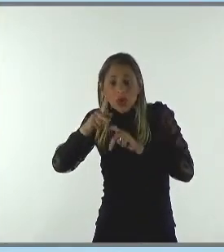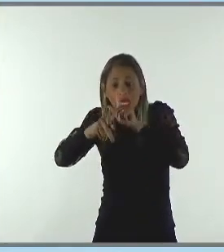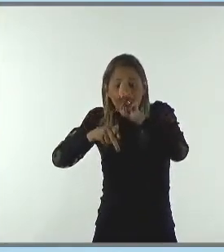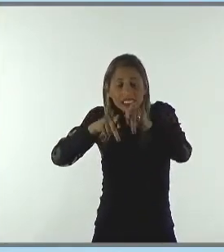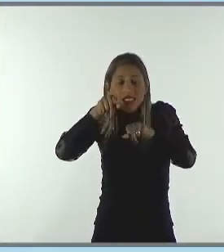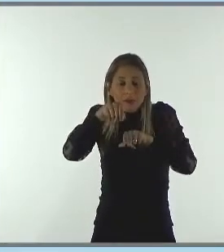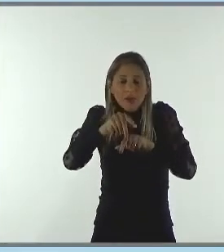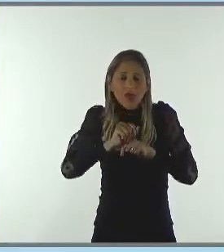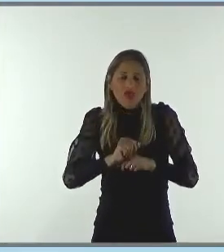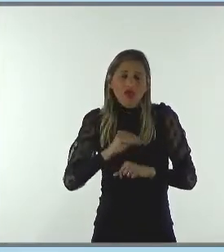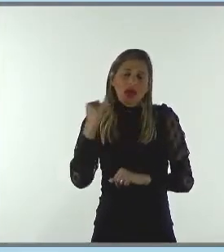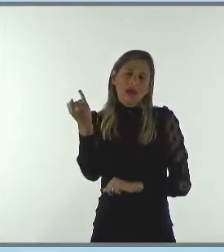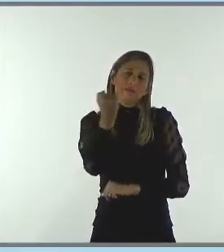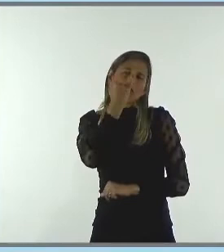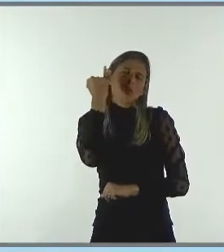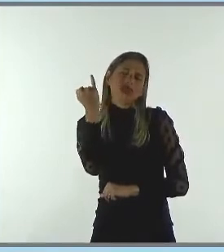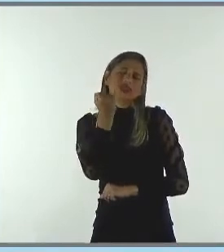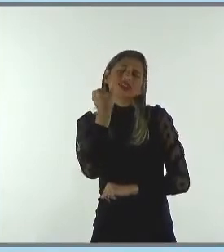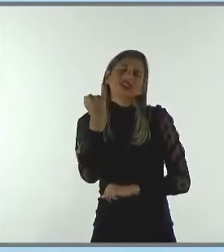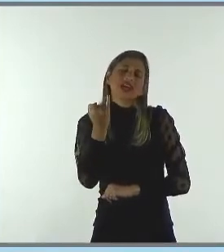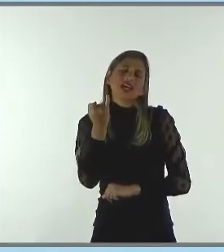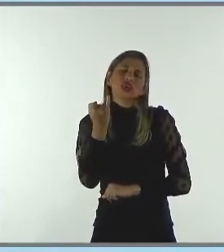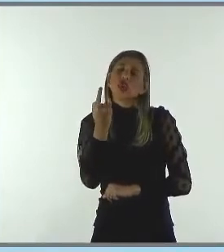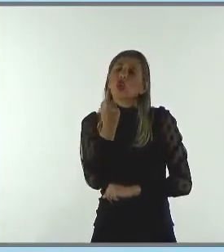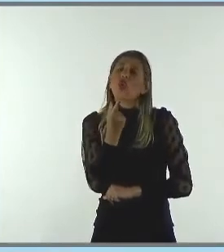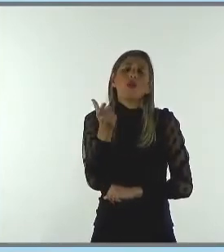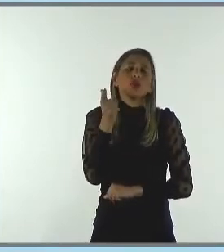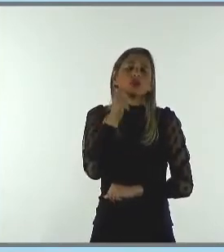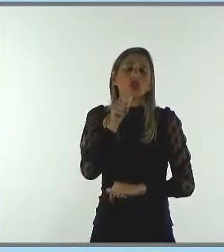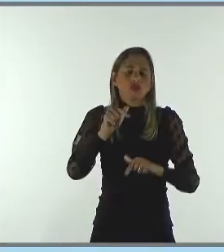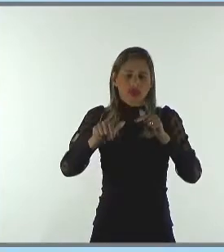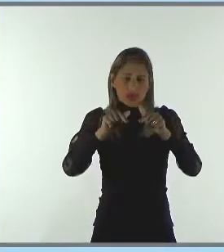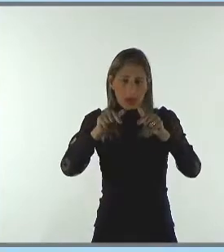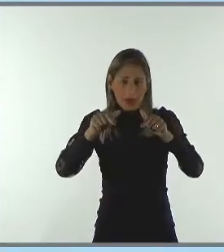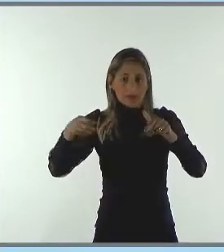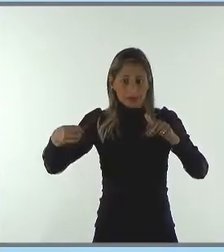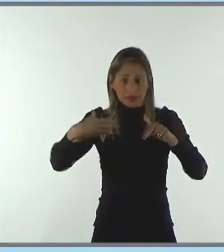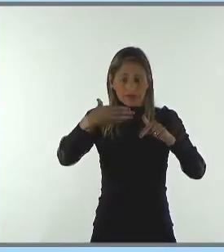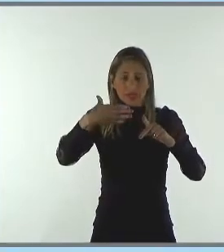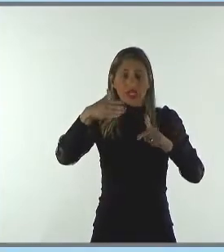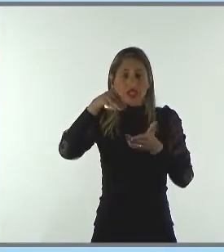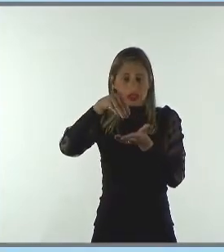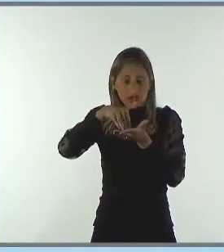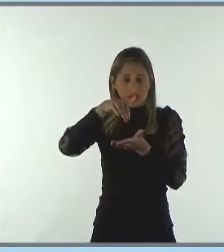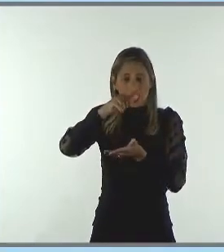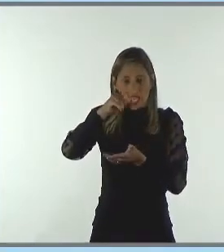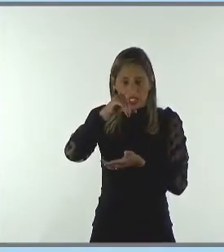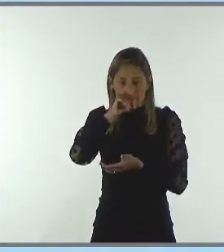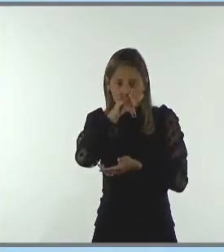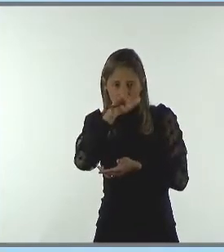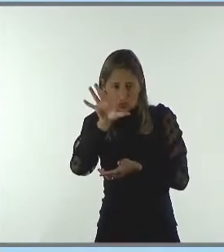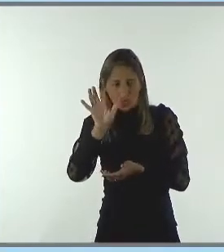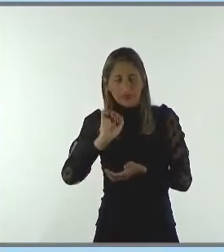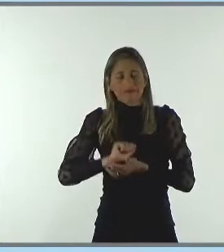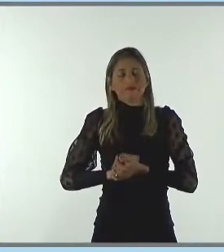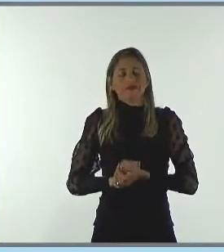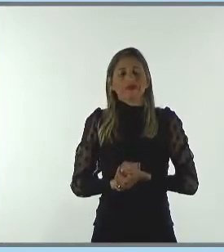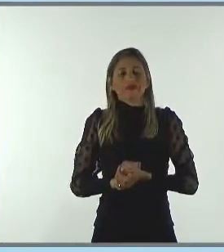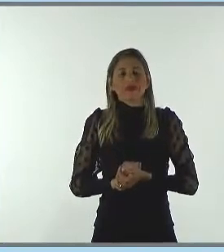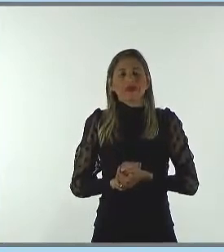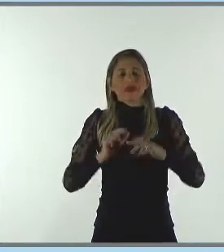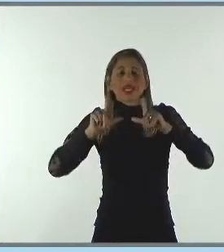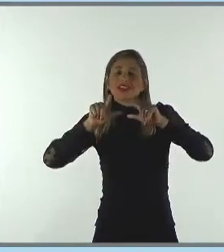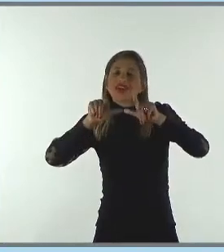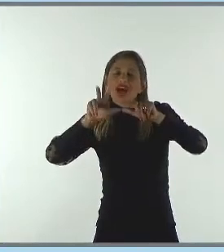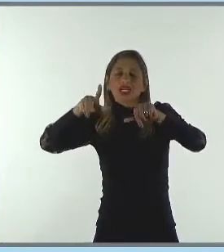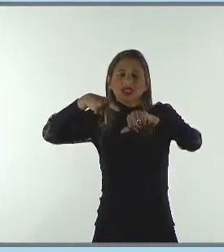porque mostra como que as editoras vão ganhando um campo novo de trabalho. E, por fim, cito uma editora para que a gente fique nessa viagem pelo país,